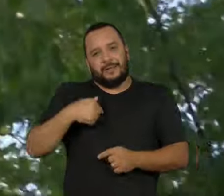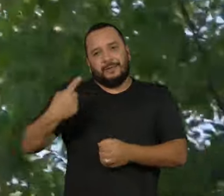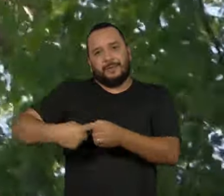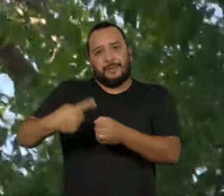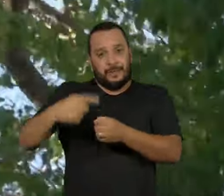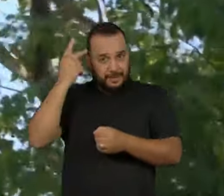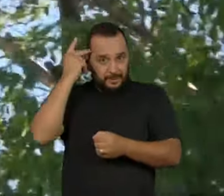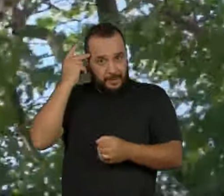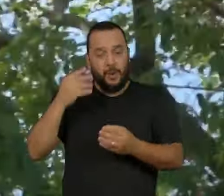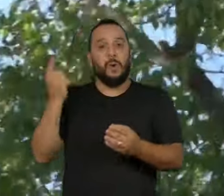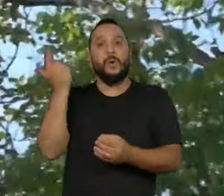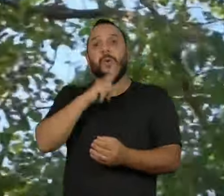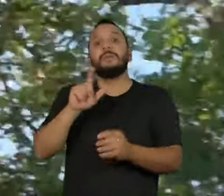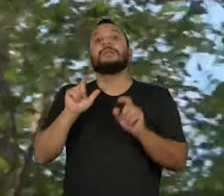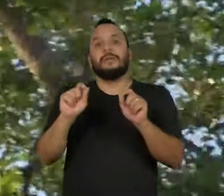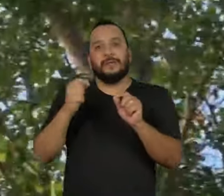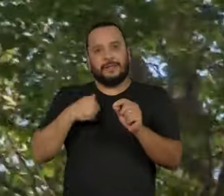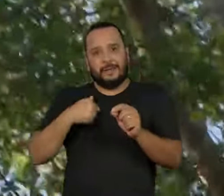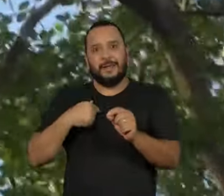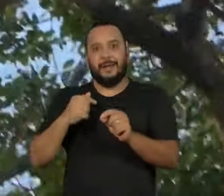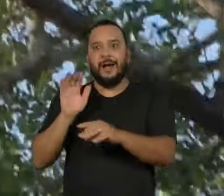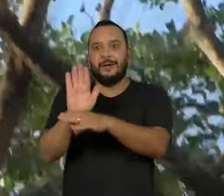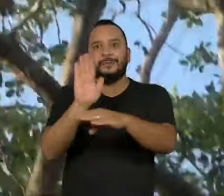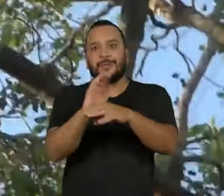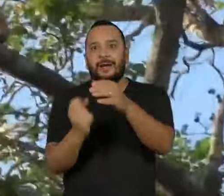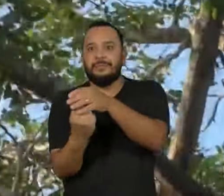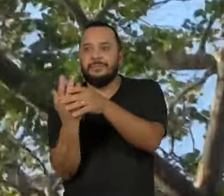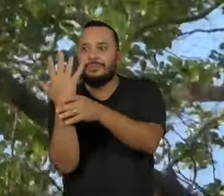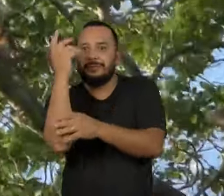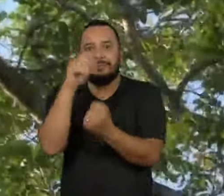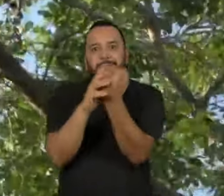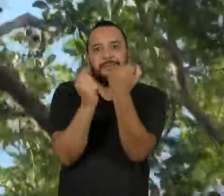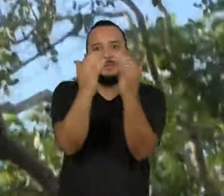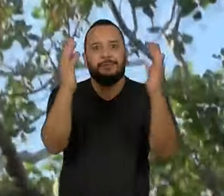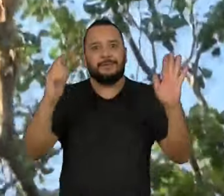com a restauração de grandes árvores da Mata Atlântica.